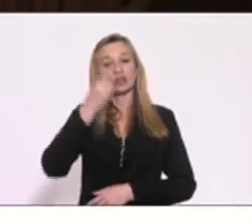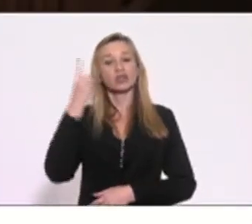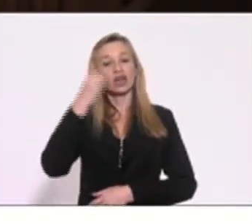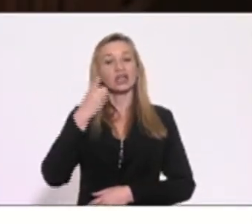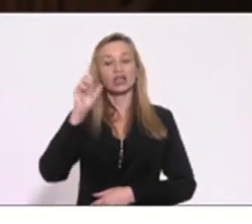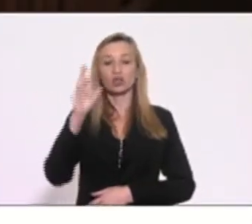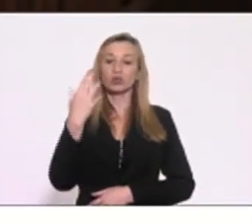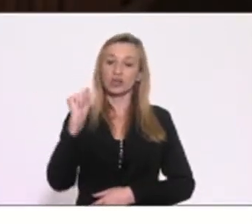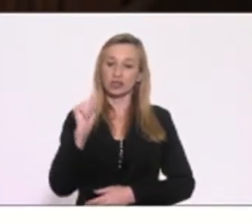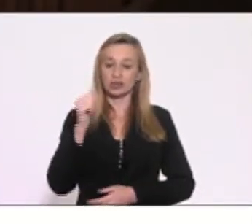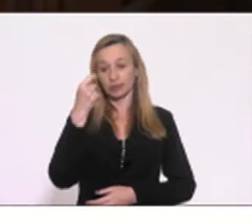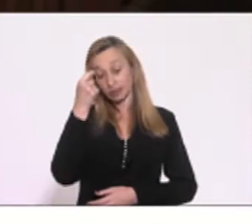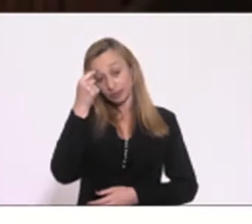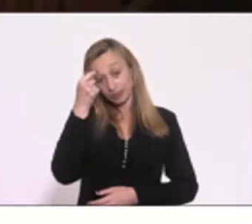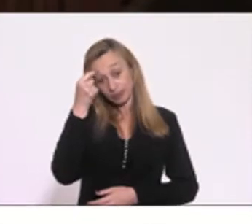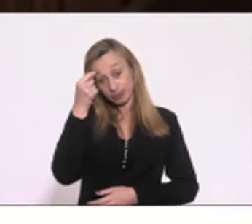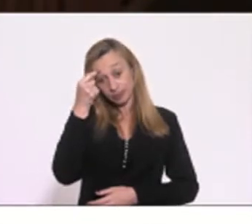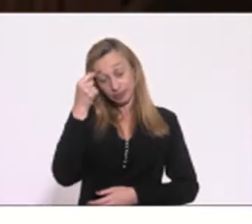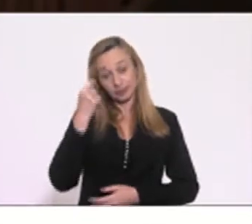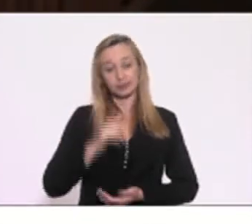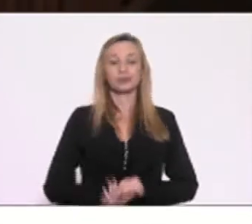Lucinha.